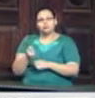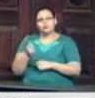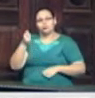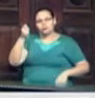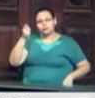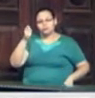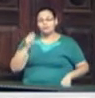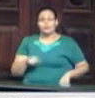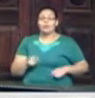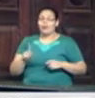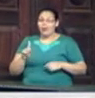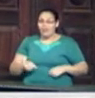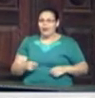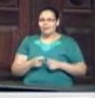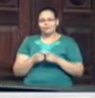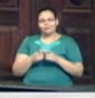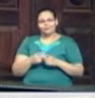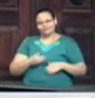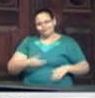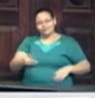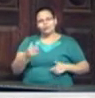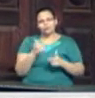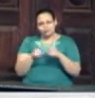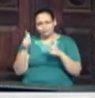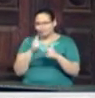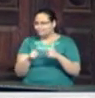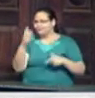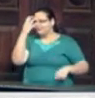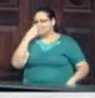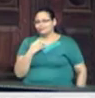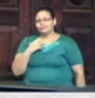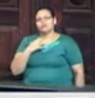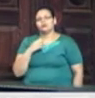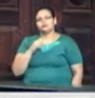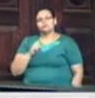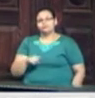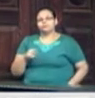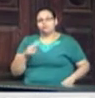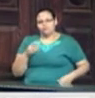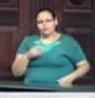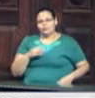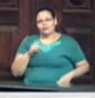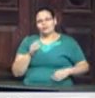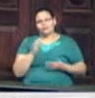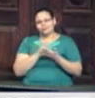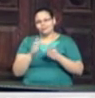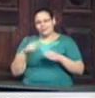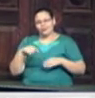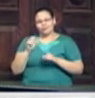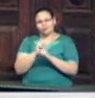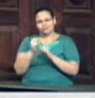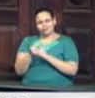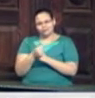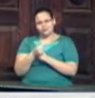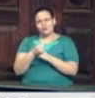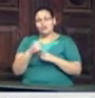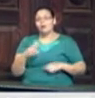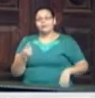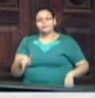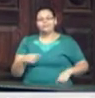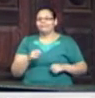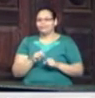significa a antecipação de um problema gravíssimo de ruptura do tecido social e de uma